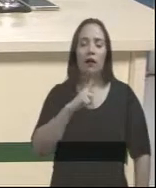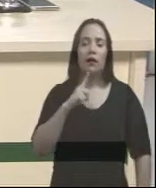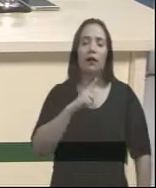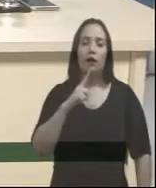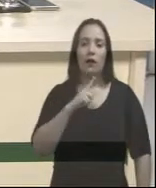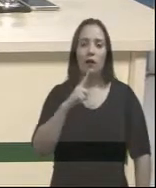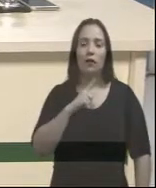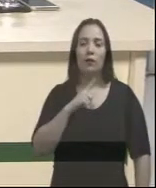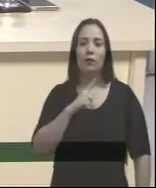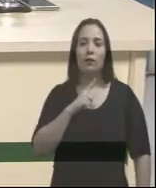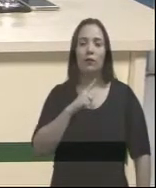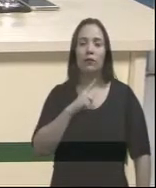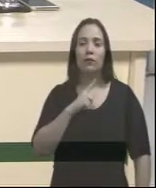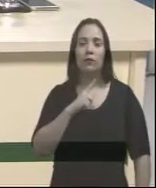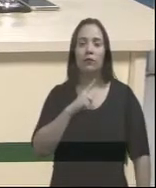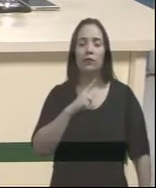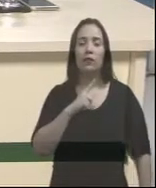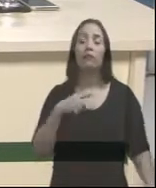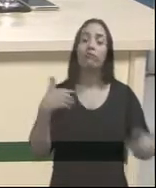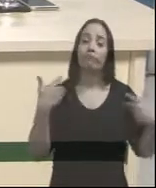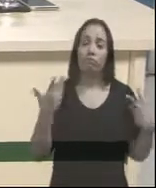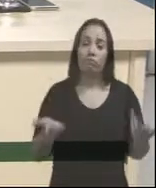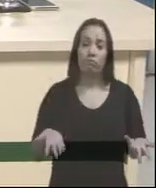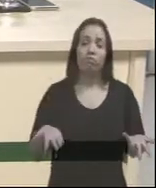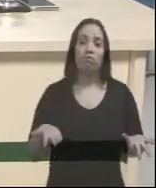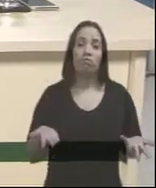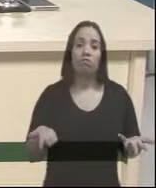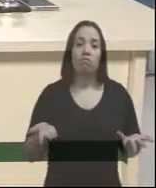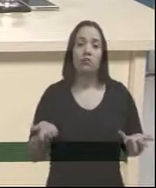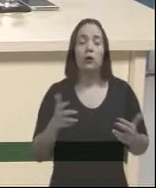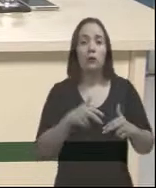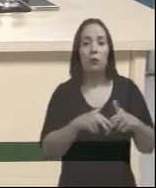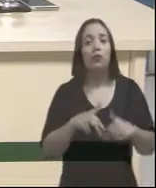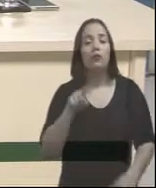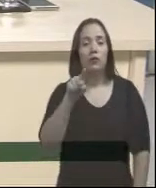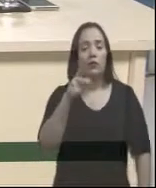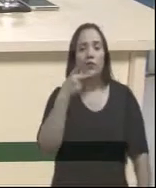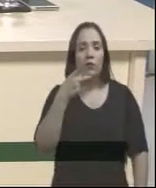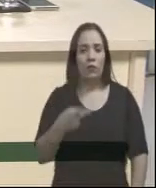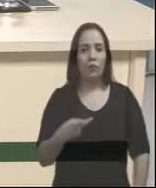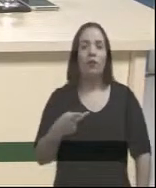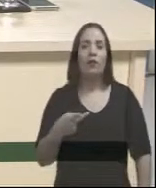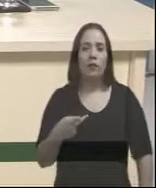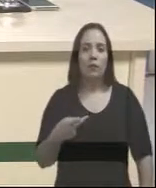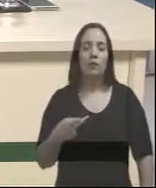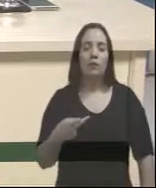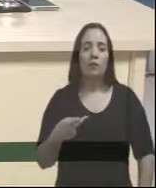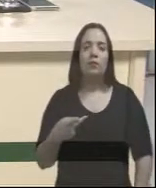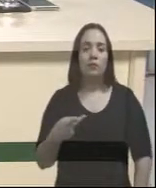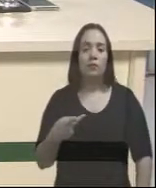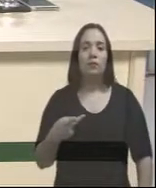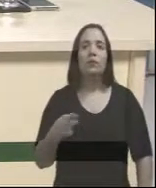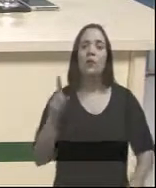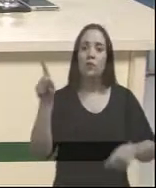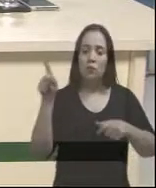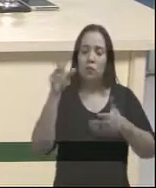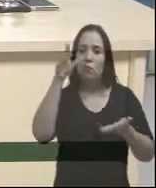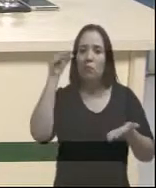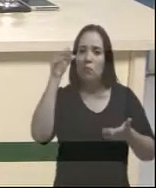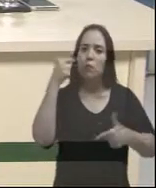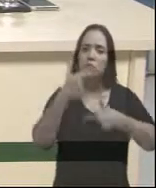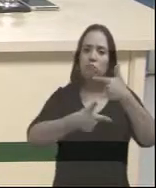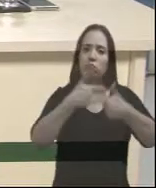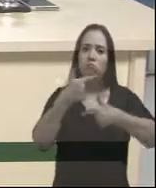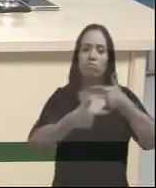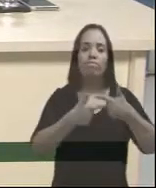tem uma turma entrando. 1.400, 1.300. Pois é. Então, exatamente o que os senhores pediram para fazer. Ele fez